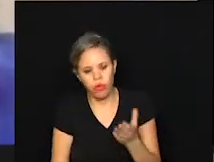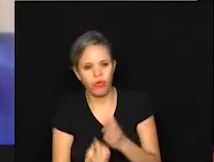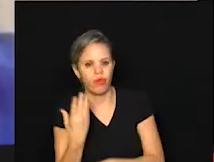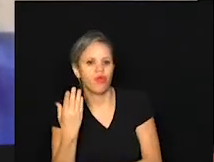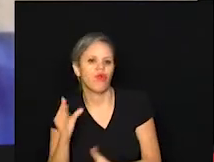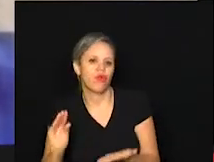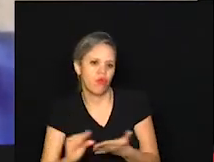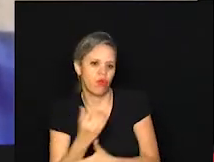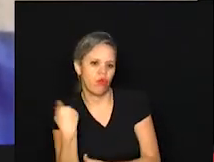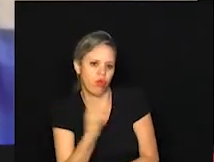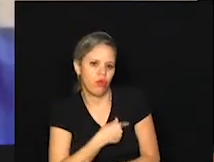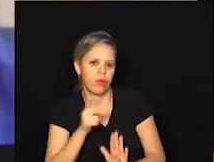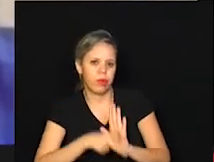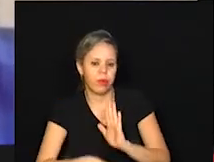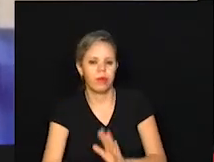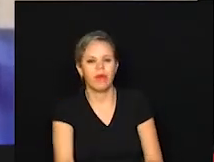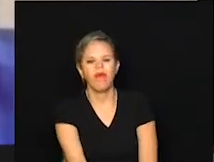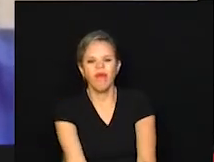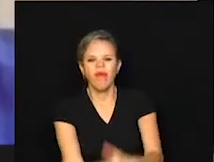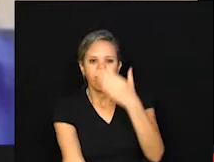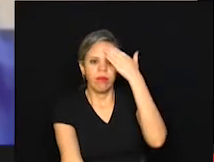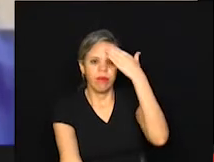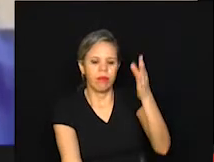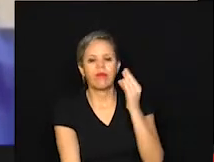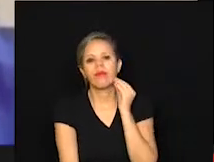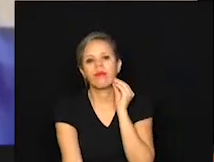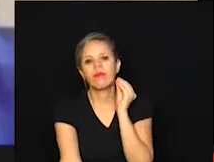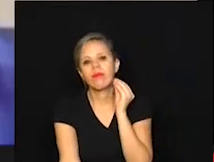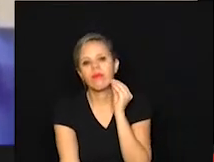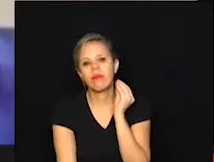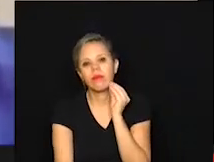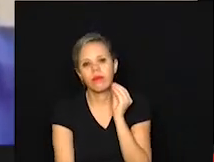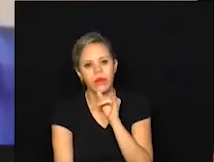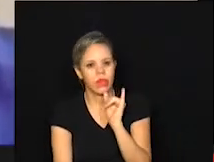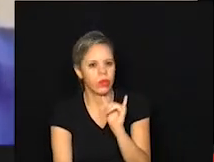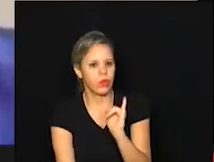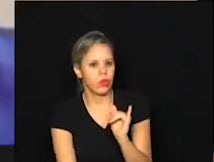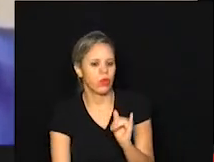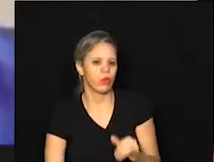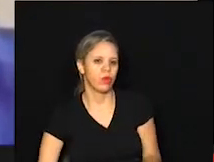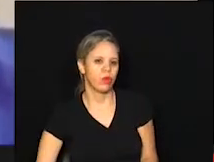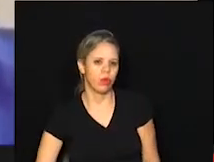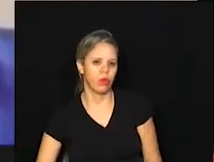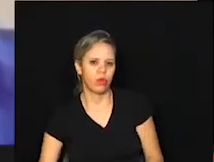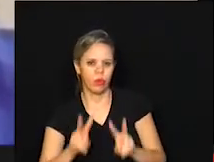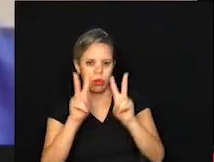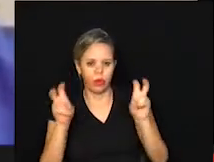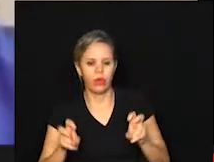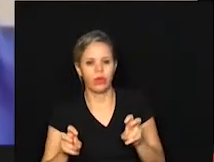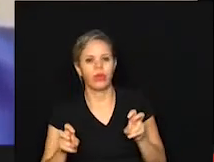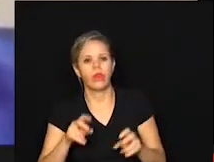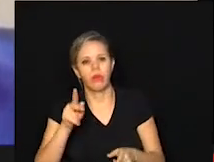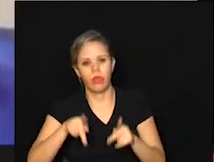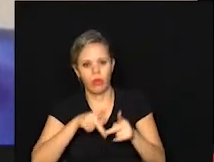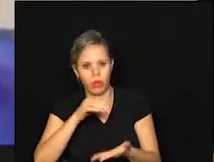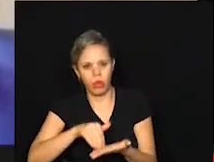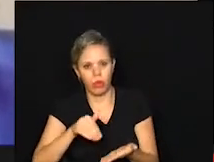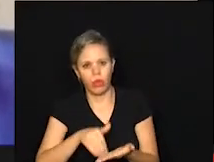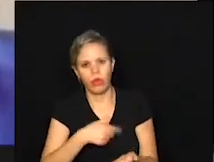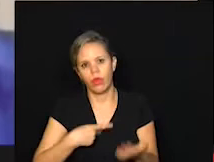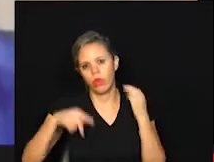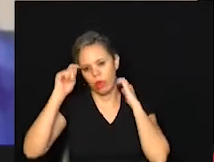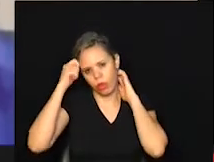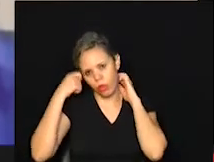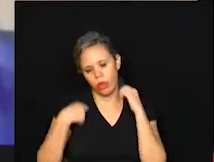custear os nossos projetos. Quero agradecer a oportunidade e dizer que o titular da pasta da Ponte Preta, que é o